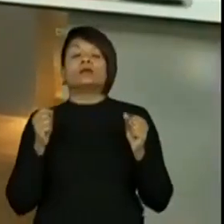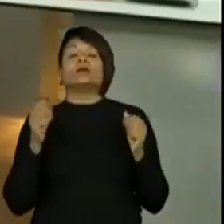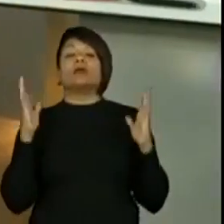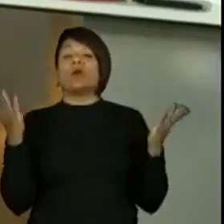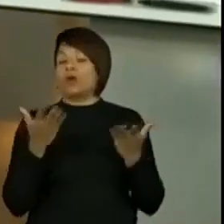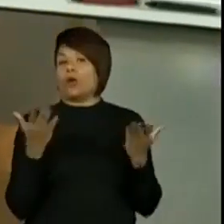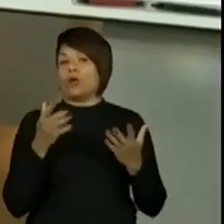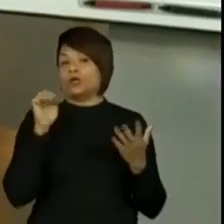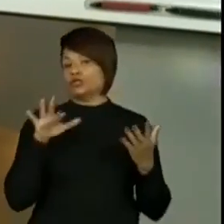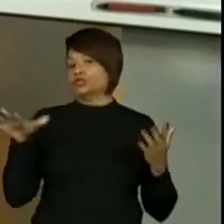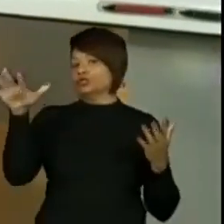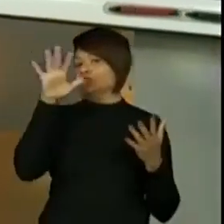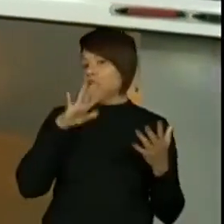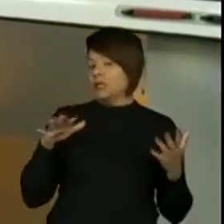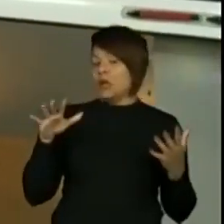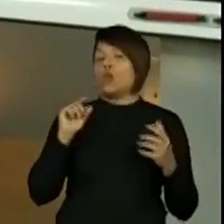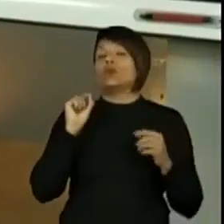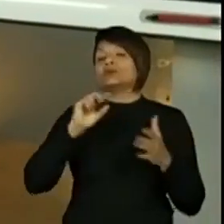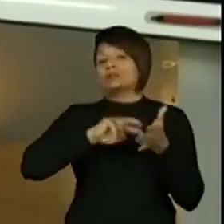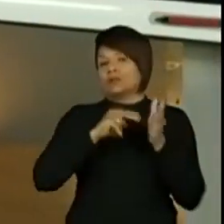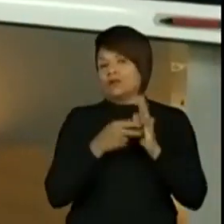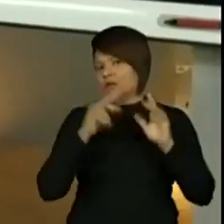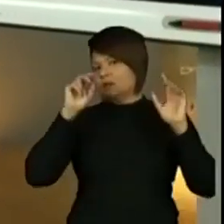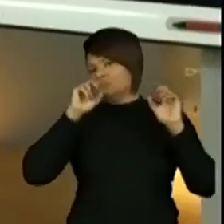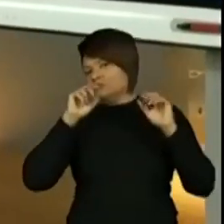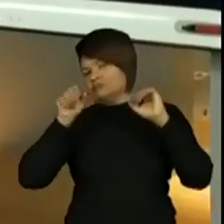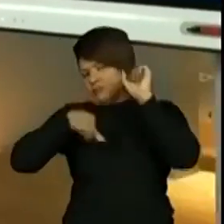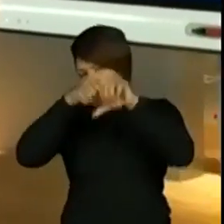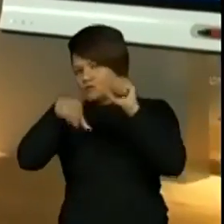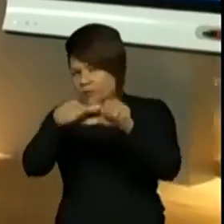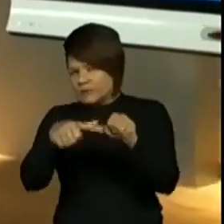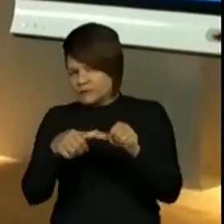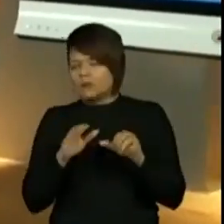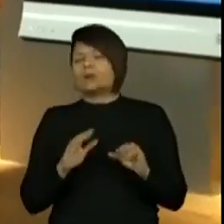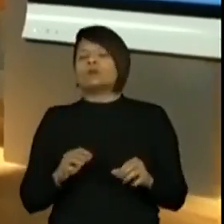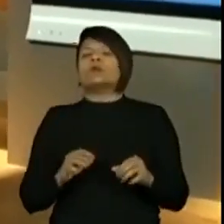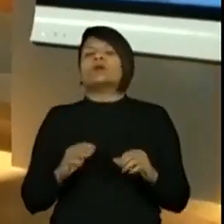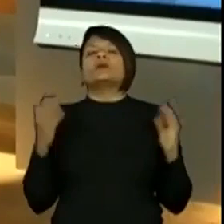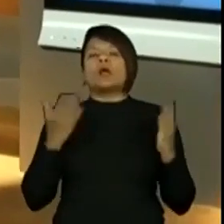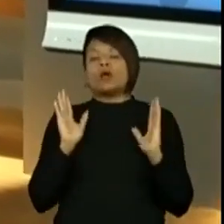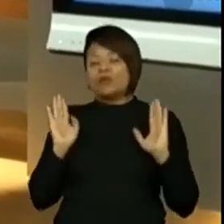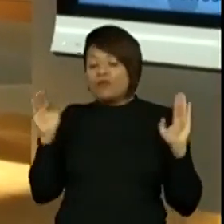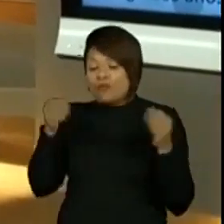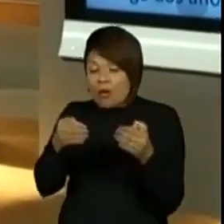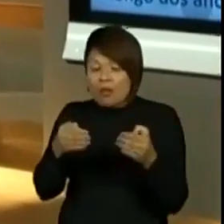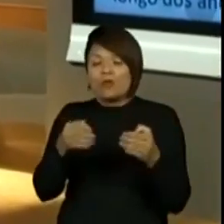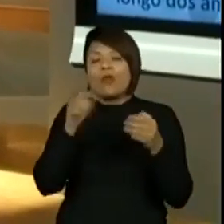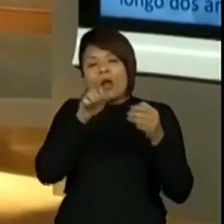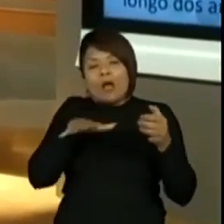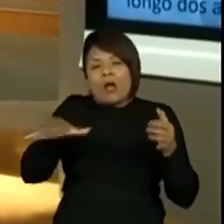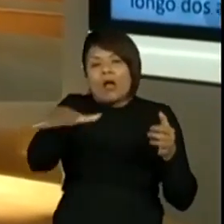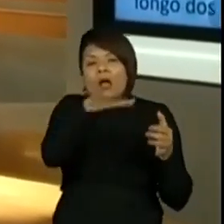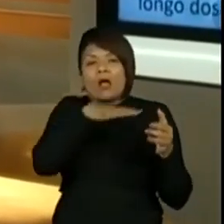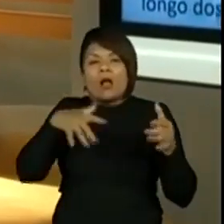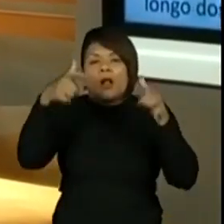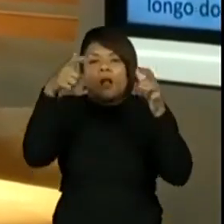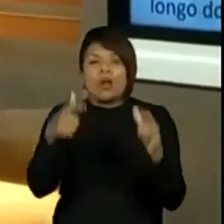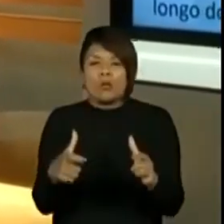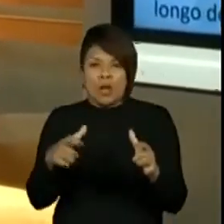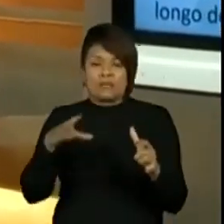de maneira geral, o que era a transformação, e a gente vai focar um pouquinho agora na cidade, tá